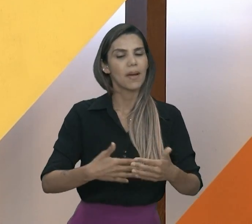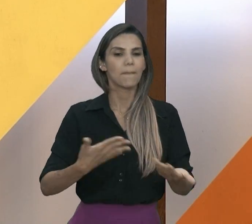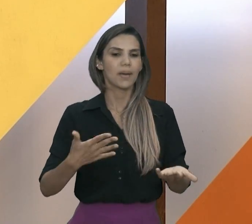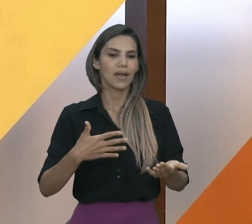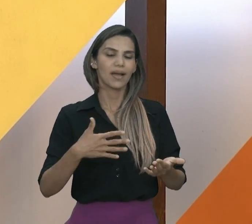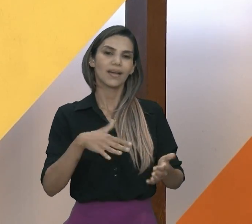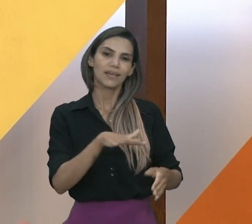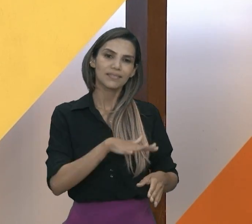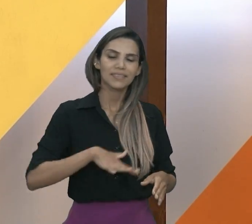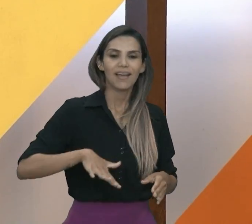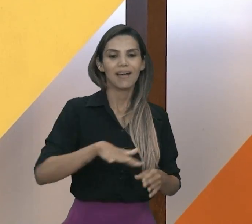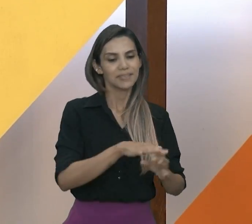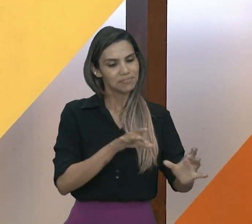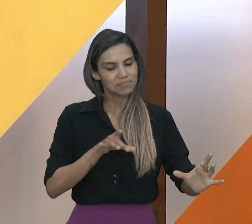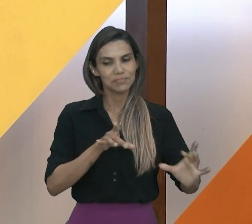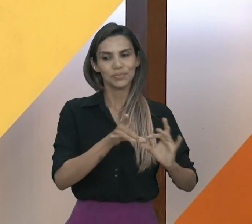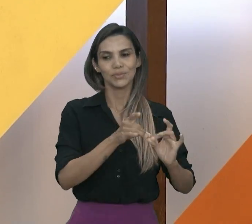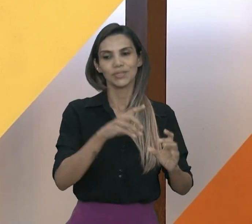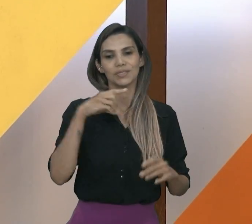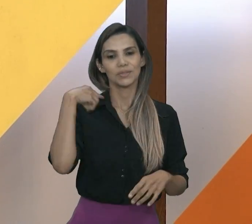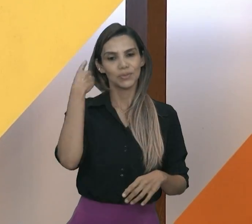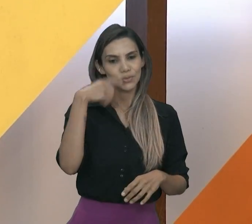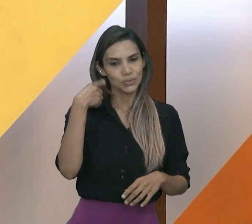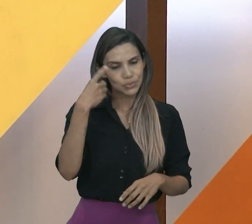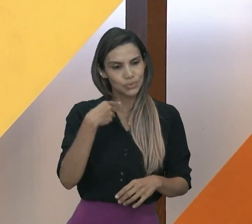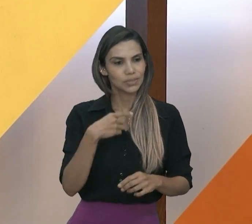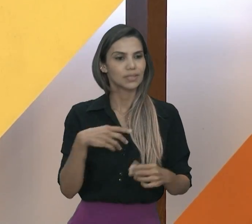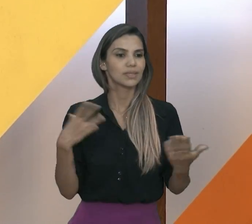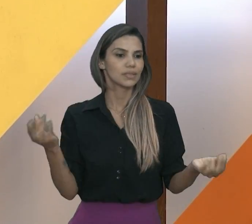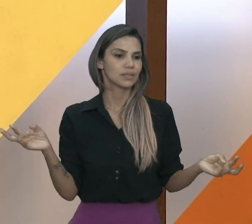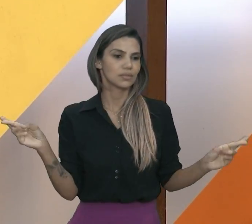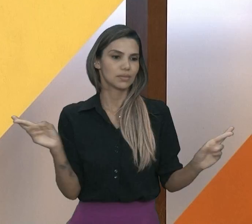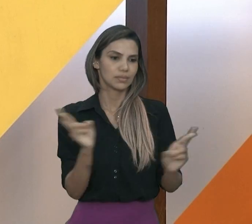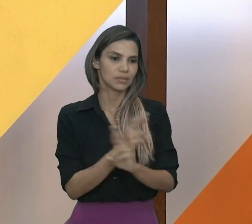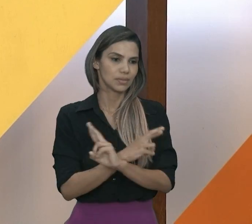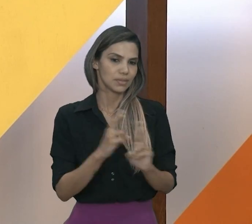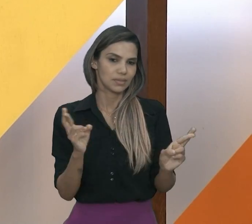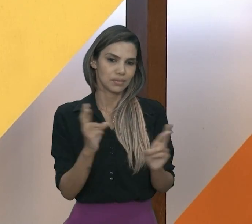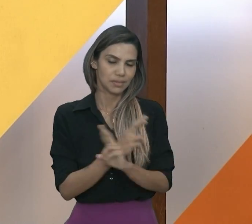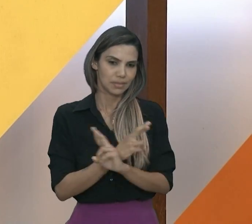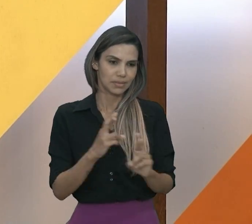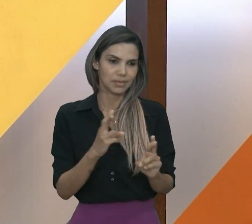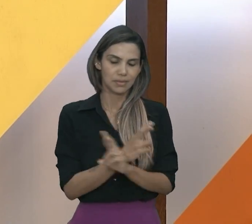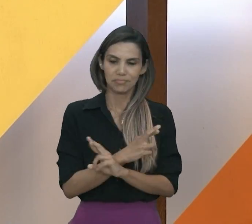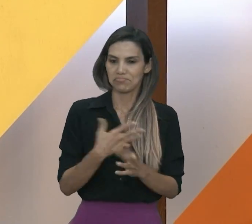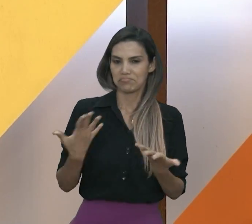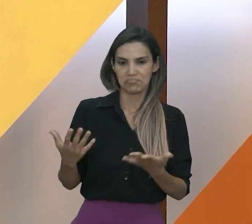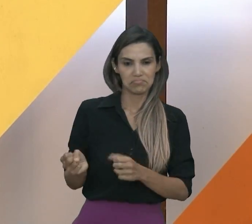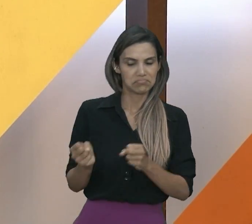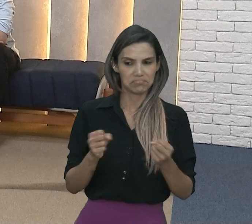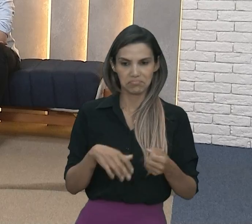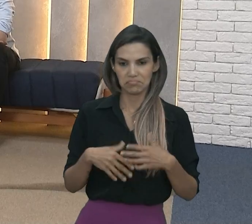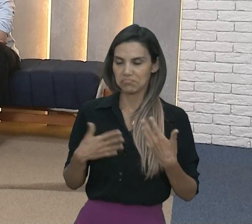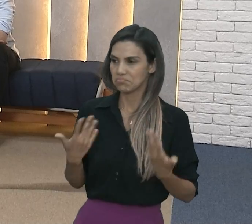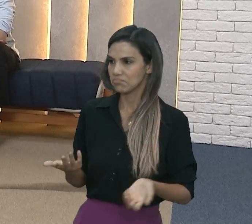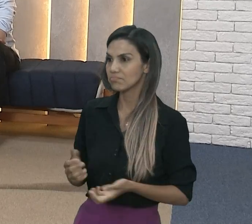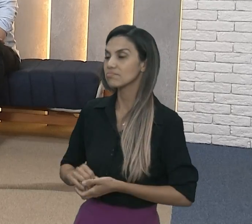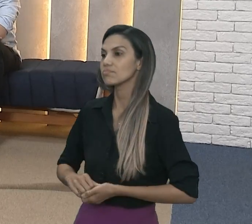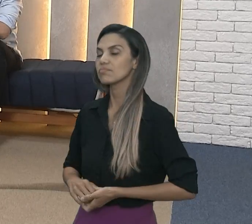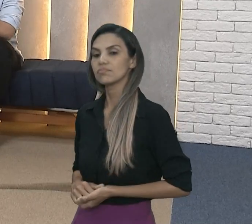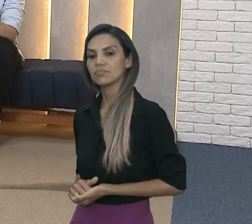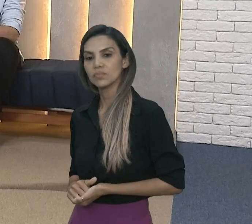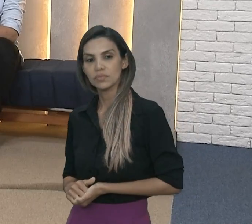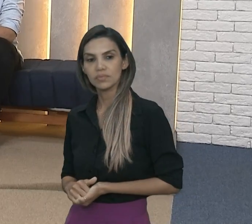do direito, mas com as relações do poder, que é a minha área de pesquisa. Pois é, professor, e aí é nisso que o